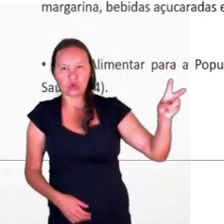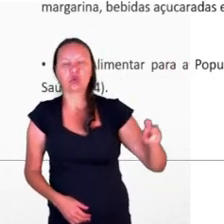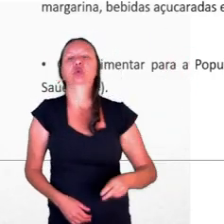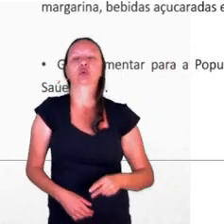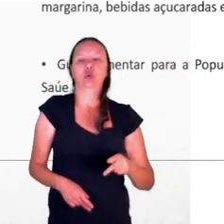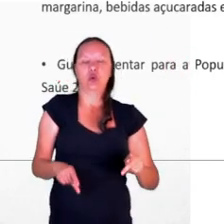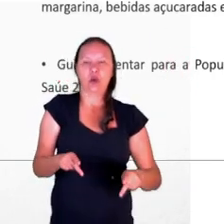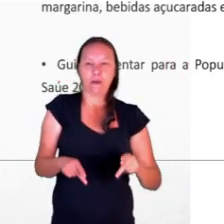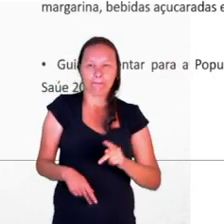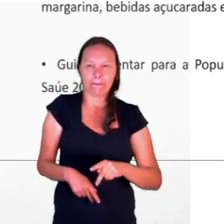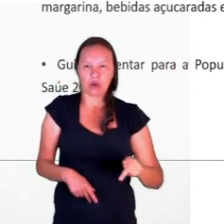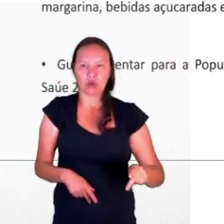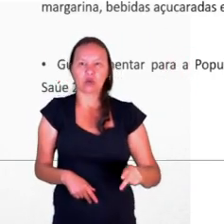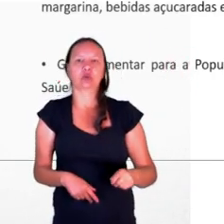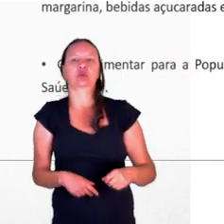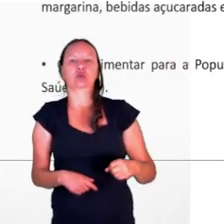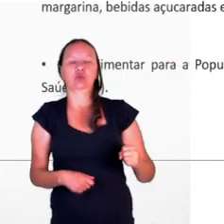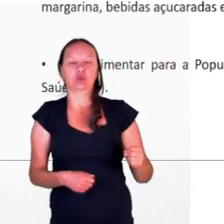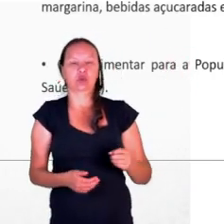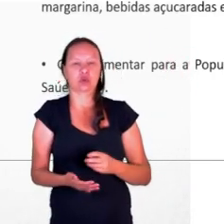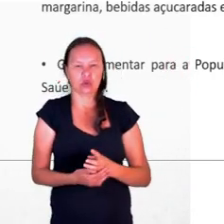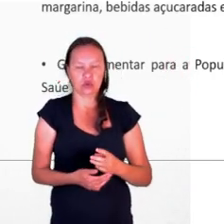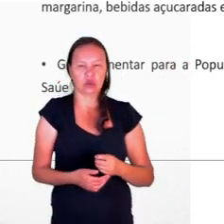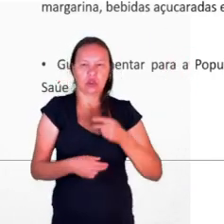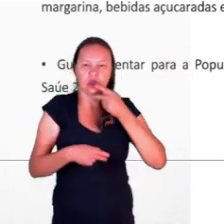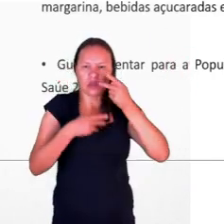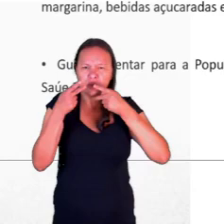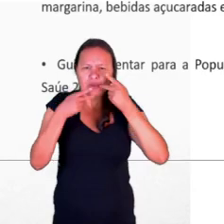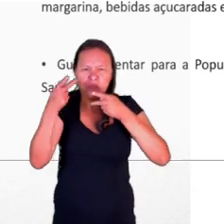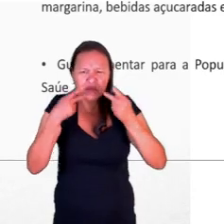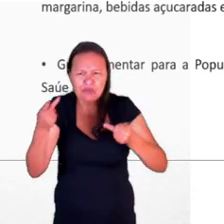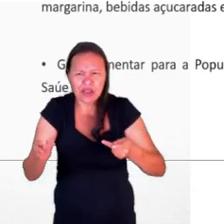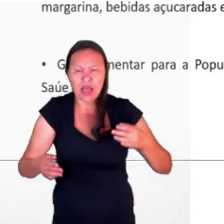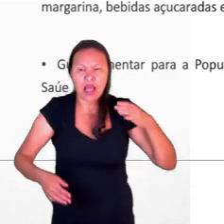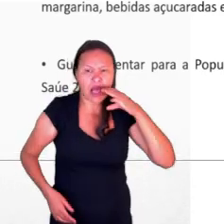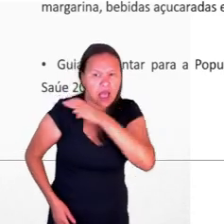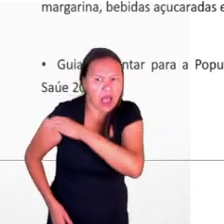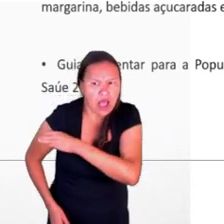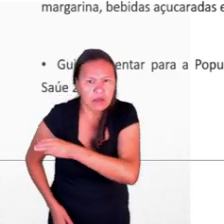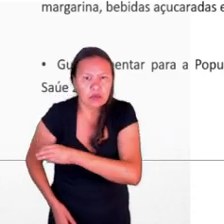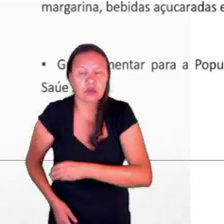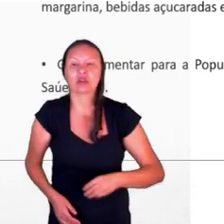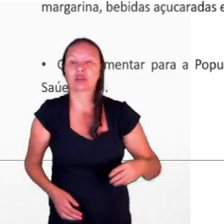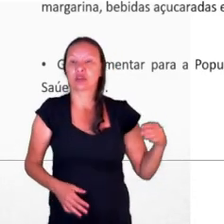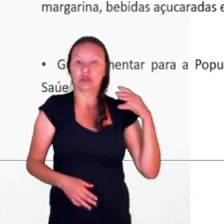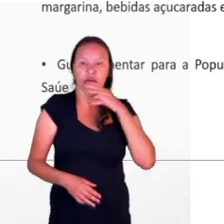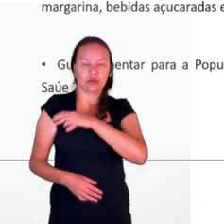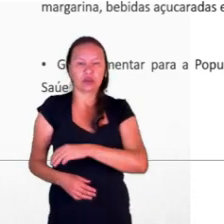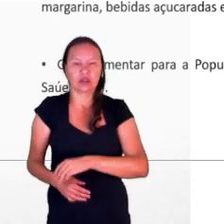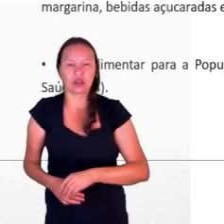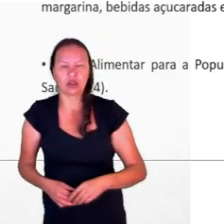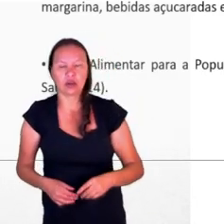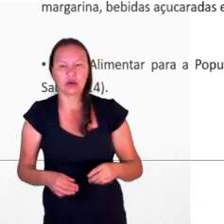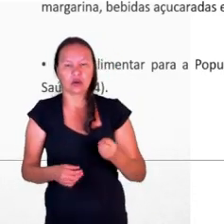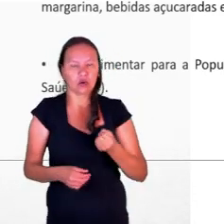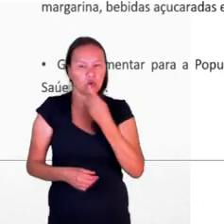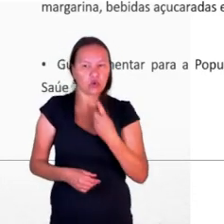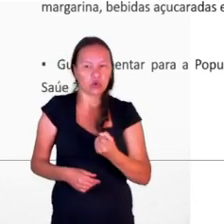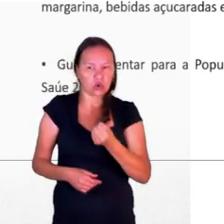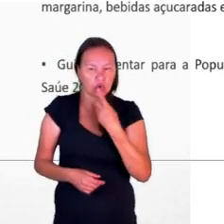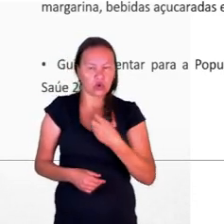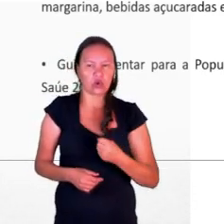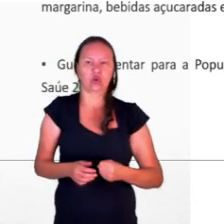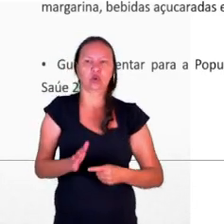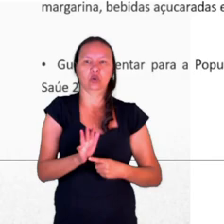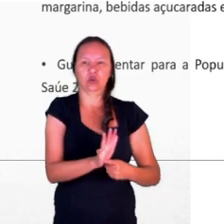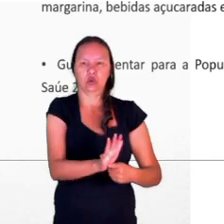europeia outro grande isso aqui eu vou falar assim rapidamente eu vou vou vou correr agora gente ã o guia alimentar